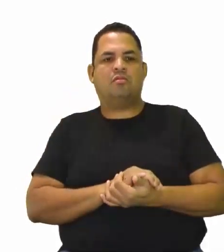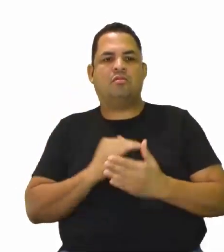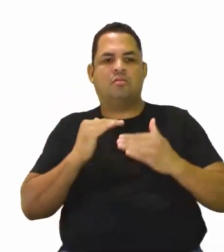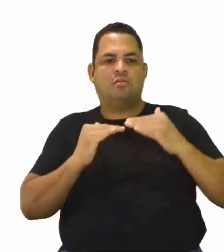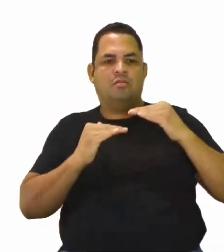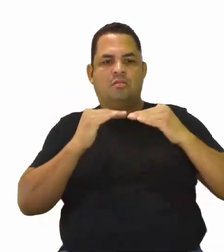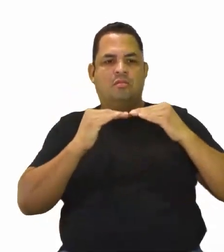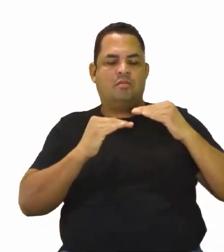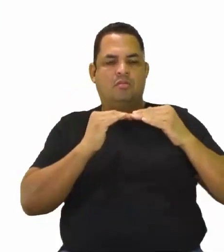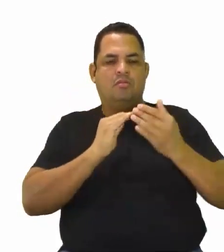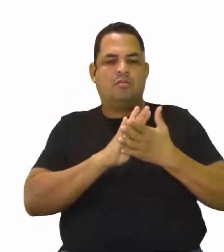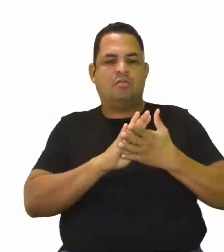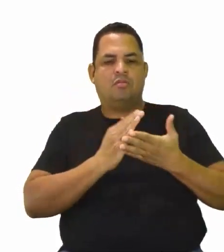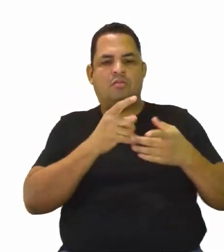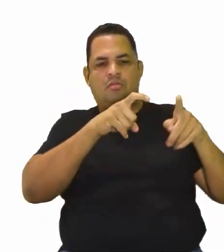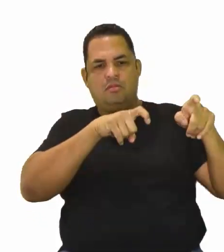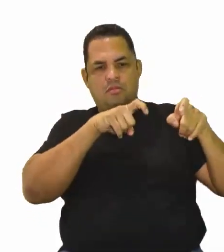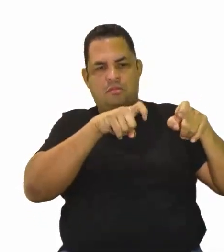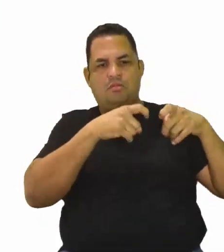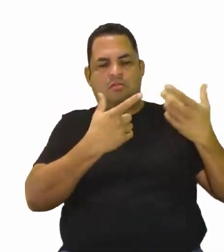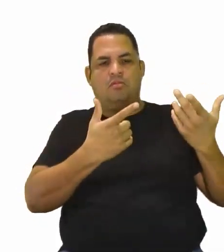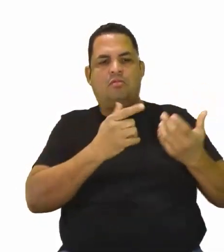Estabiliza a agricultura,